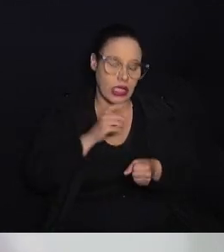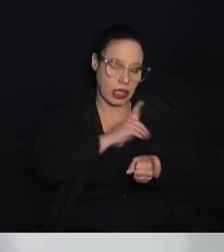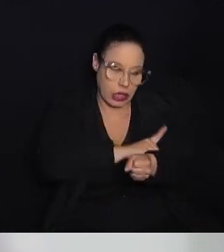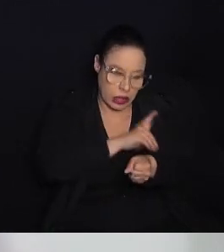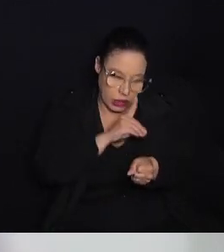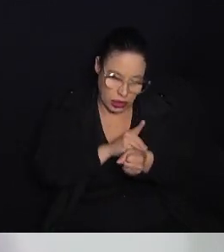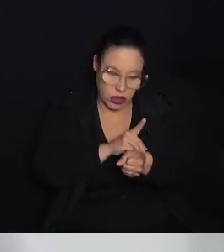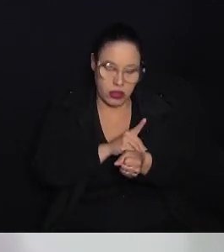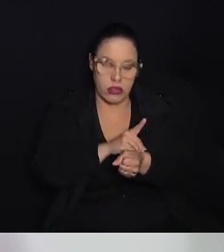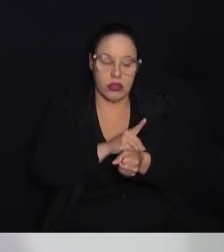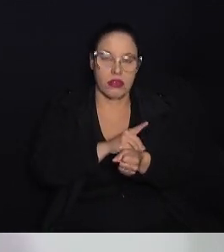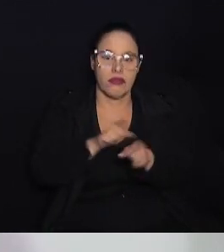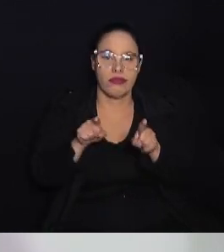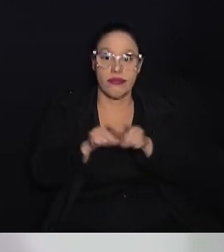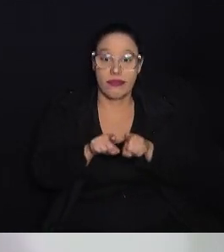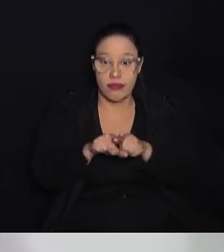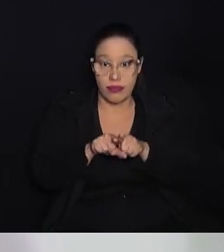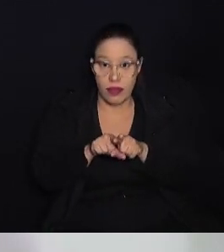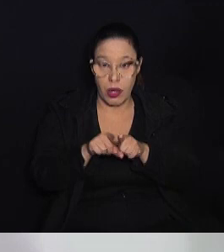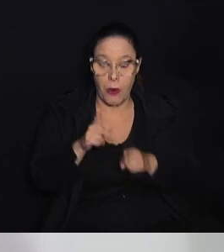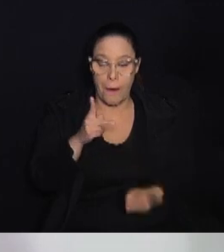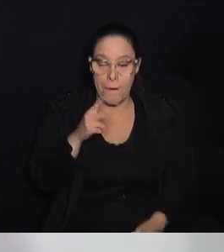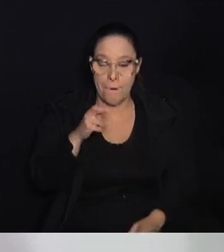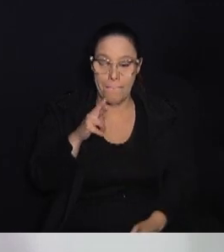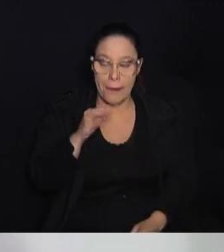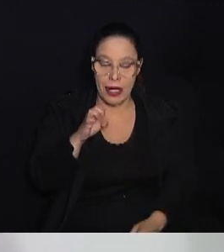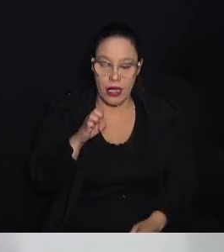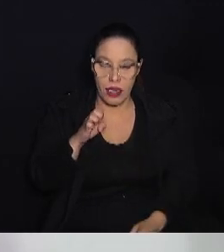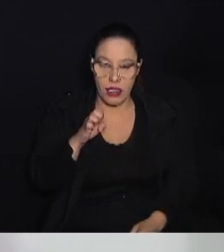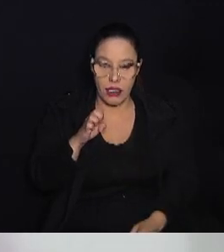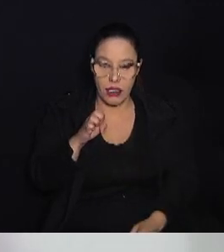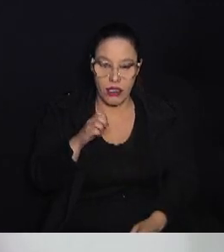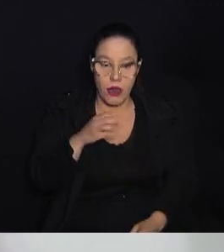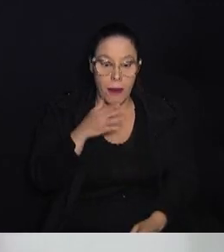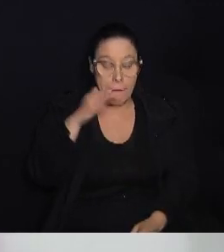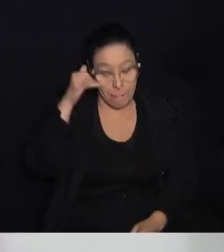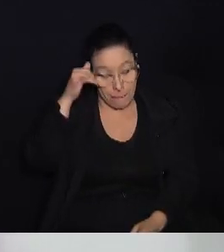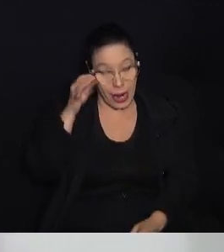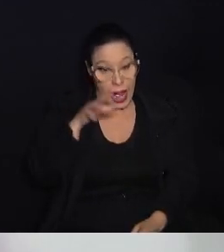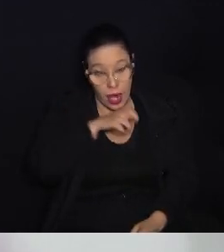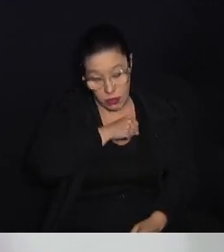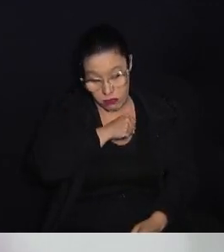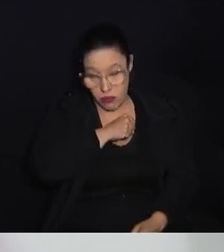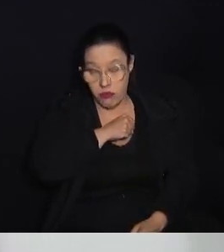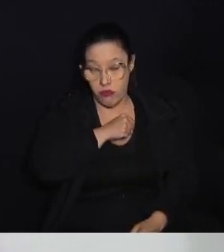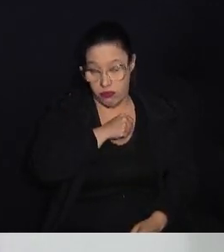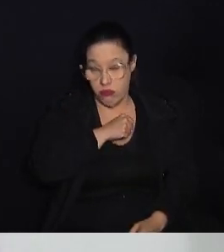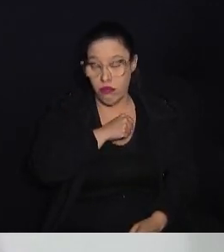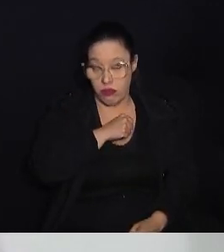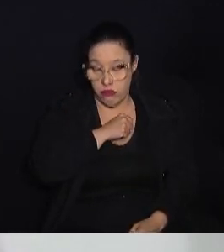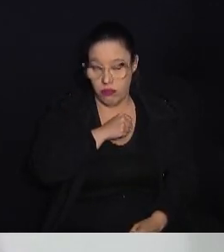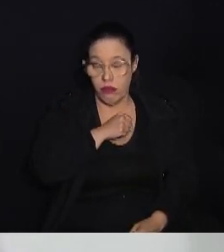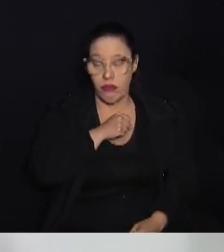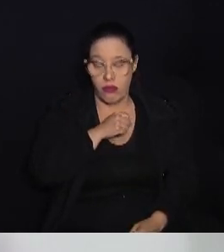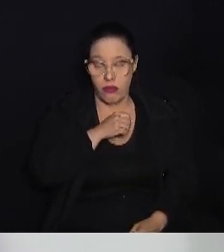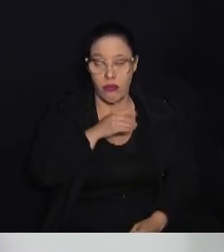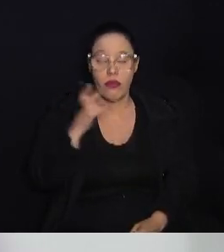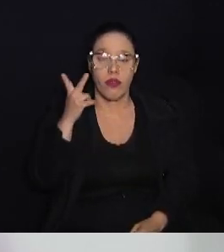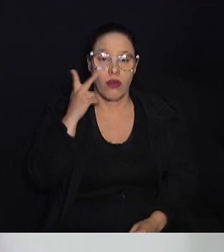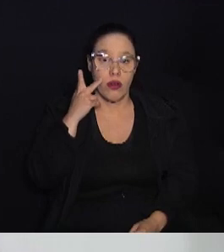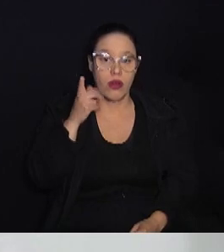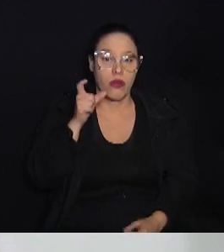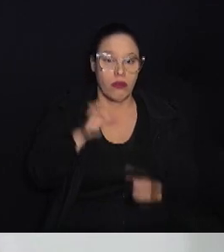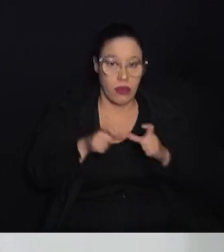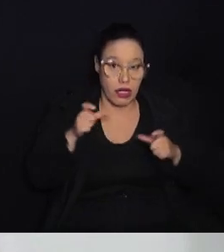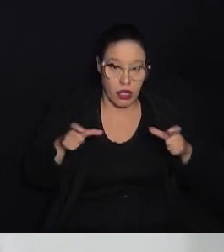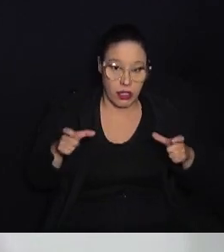o diabetes e também o pré-diabetes de uma forma mais precoce. Ele consegue, inclusive, identificar